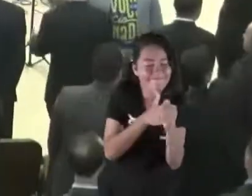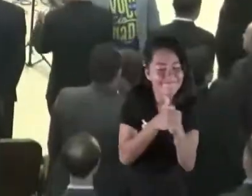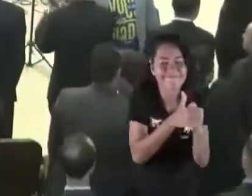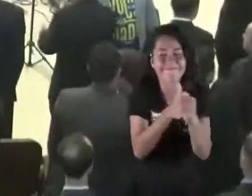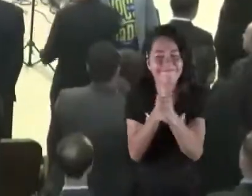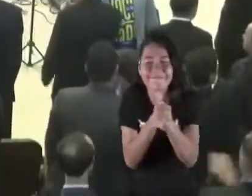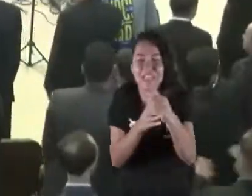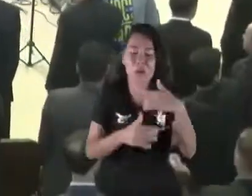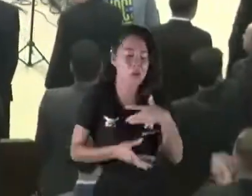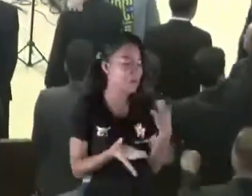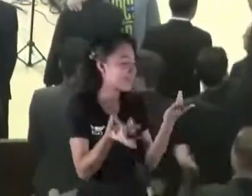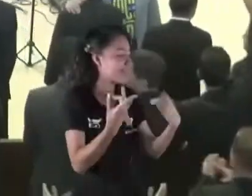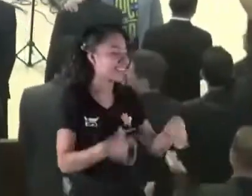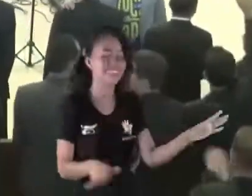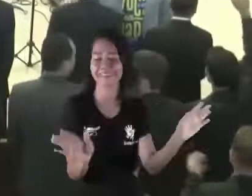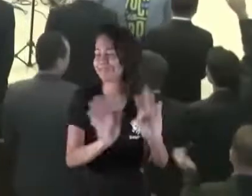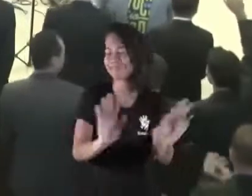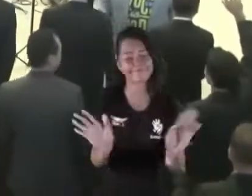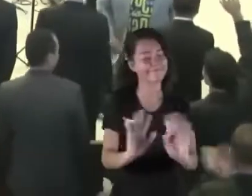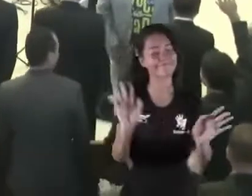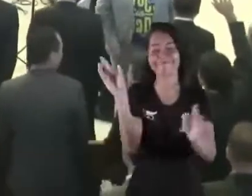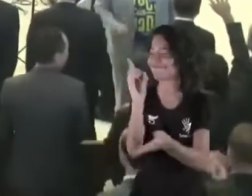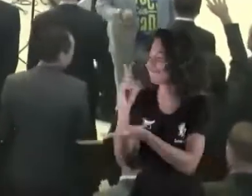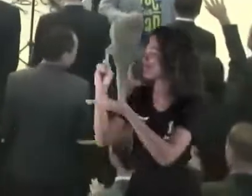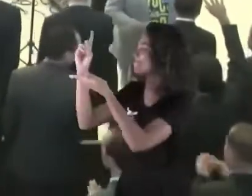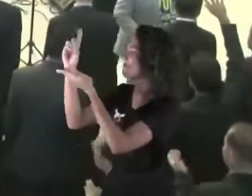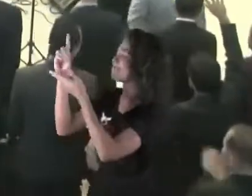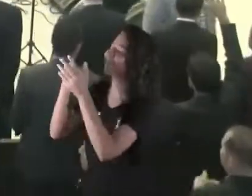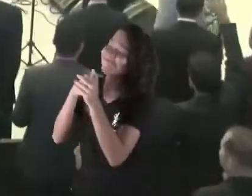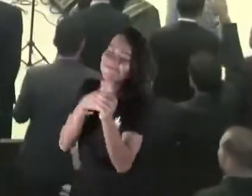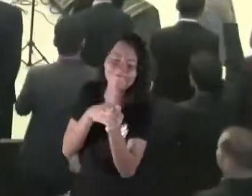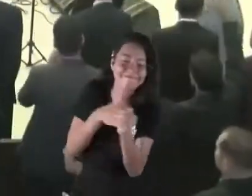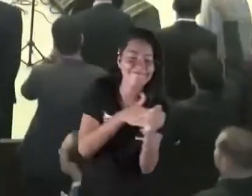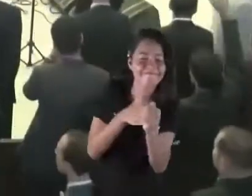não desisti. É por causa dele. Cadê 62?